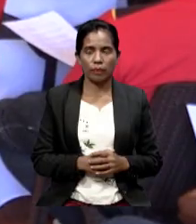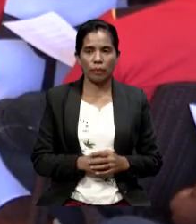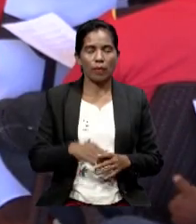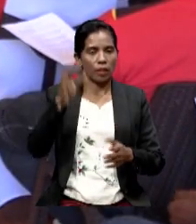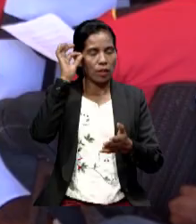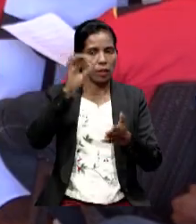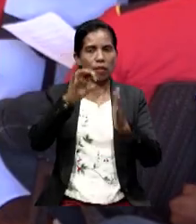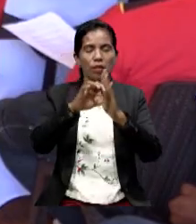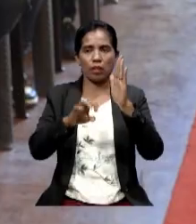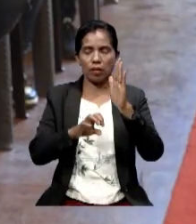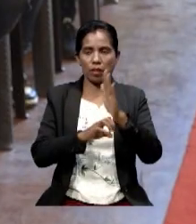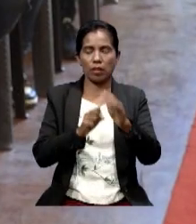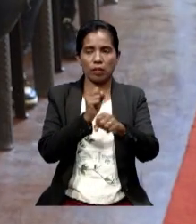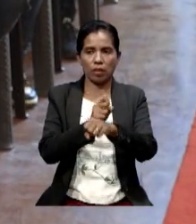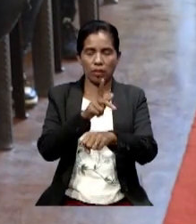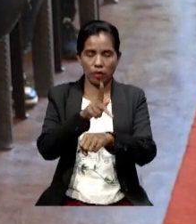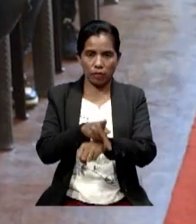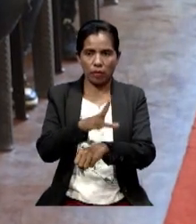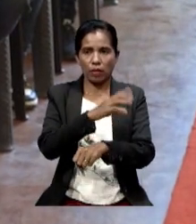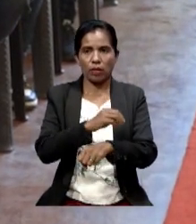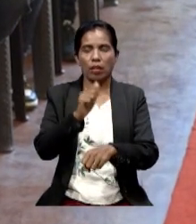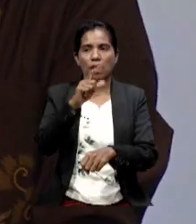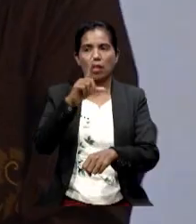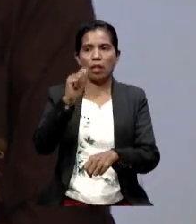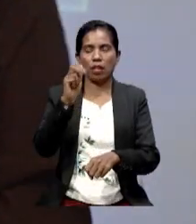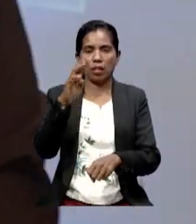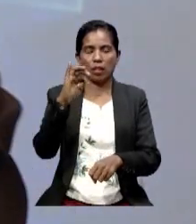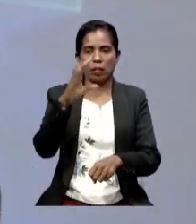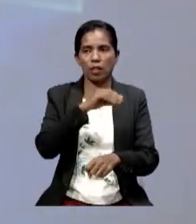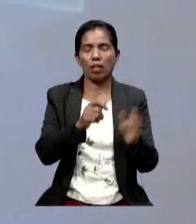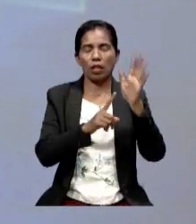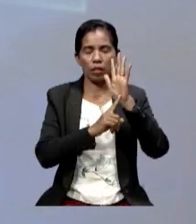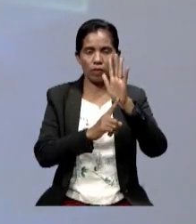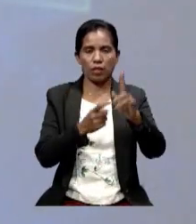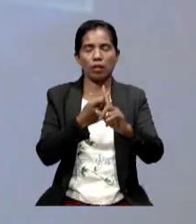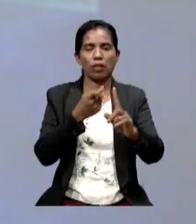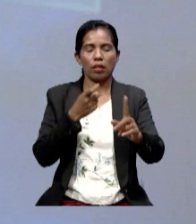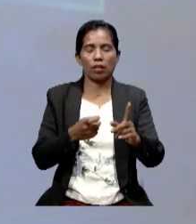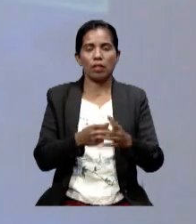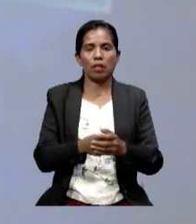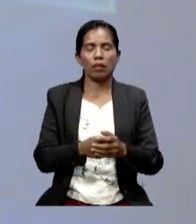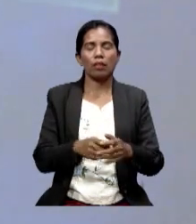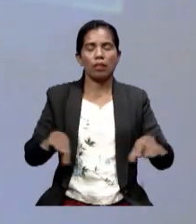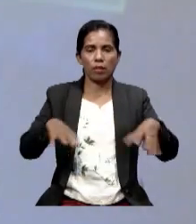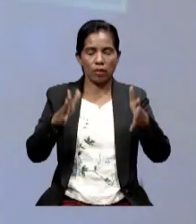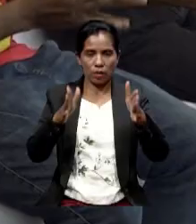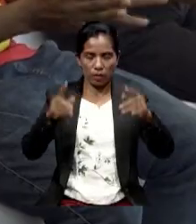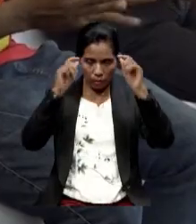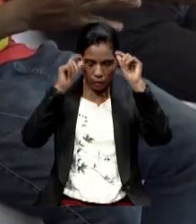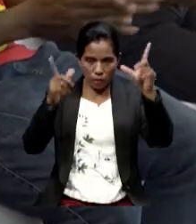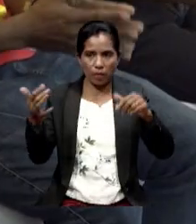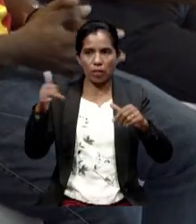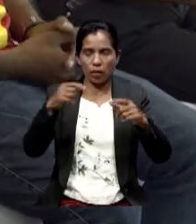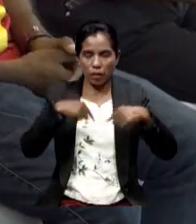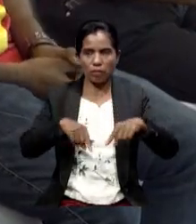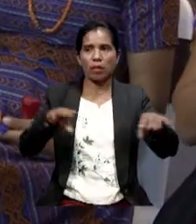Secretário de Estado de Formação Profissional no Emprego, Alarico do Rosário, ratou questão, né? Foi despedido o trabalhador timor-ancira, né?